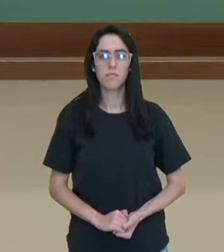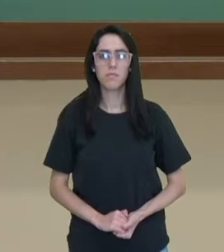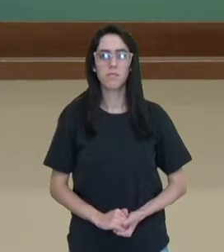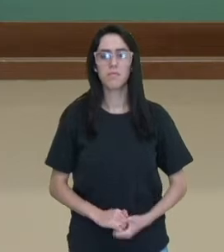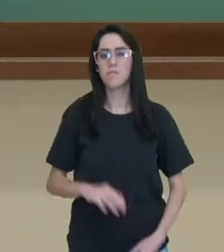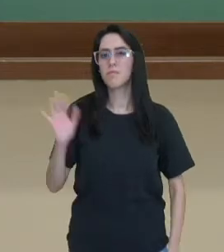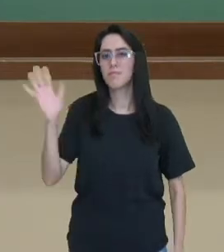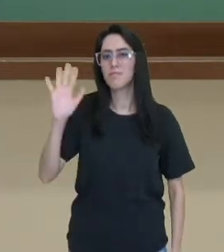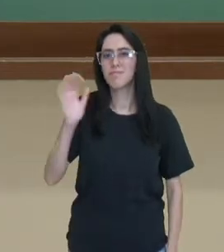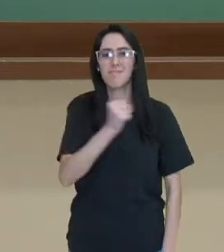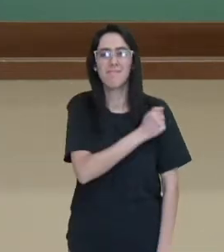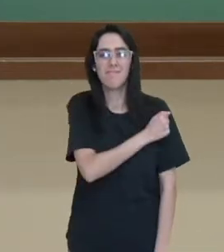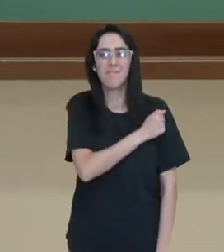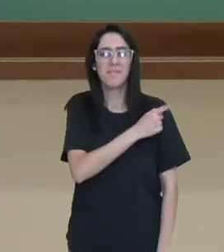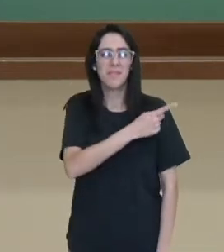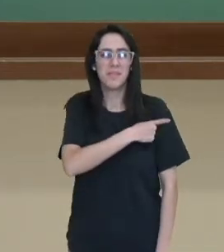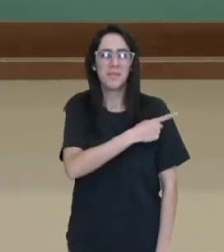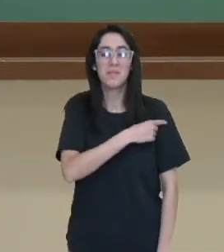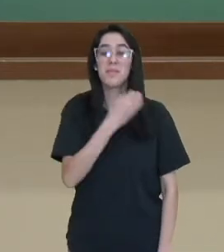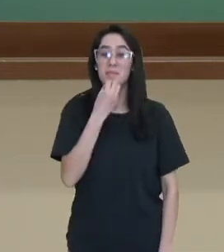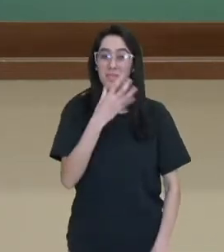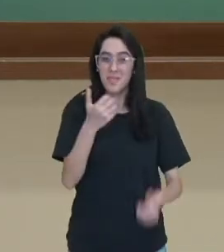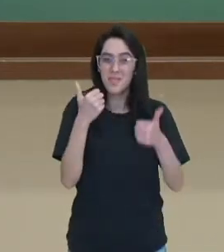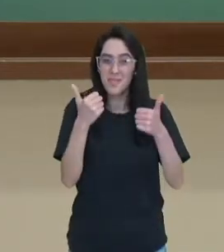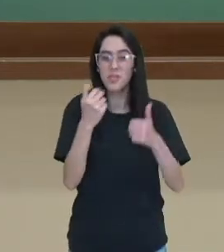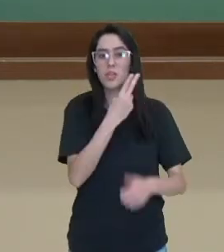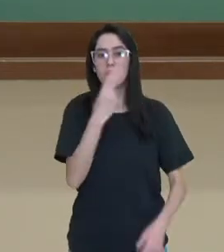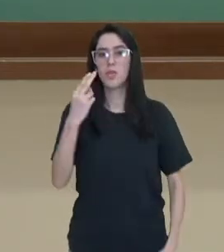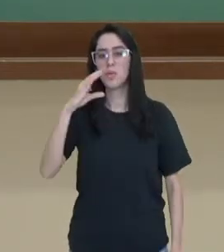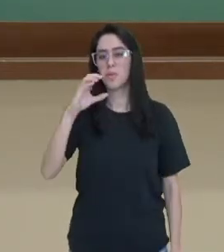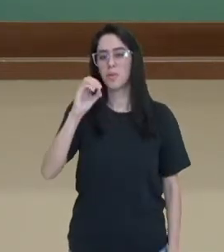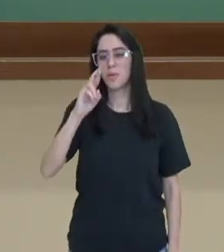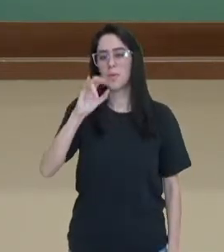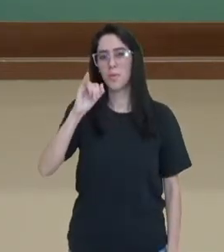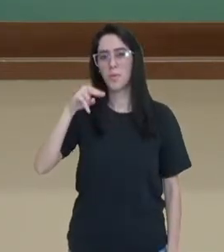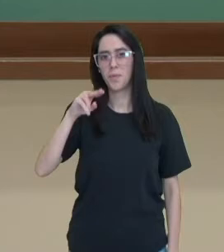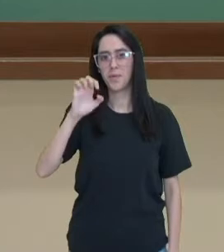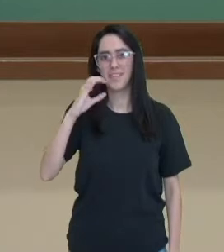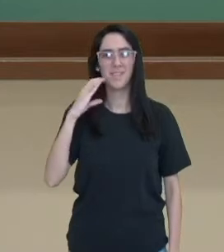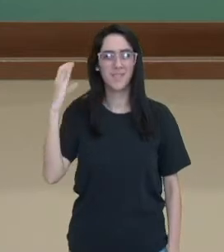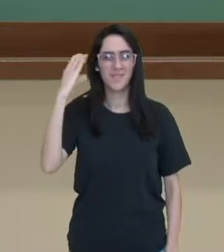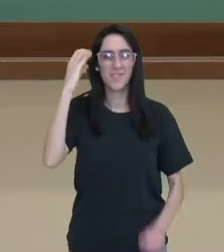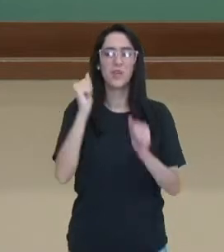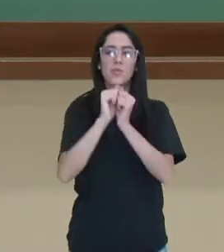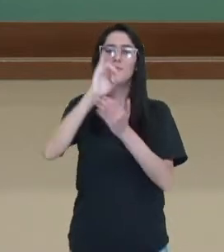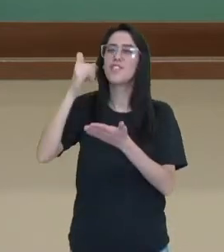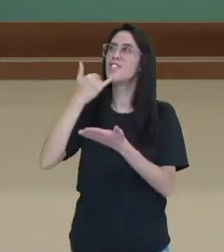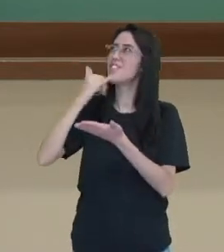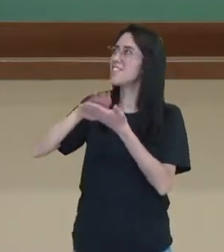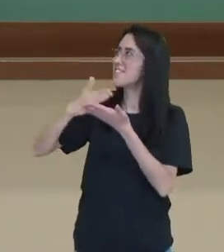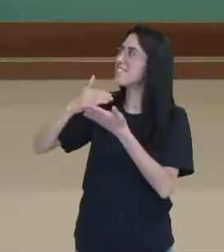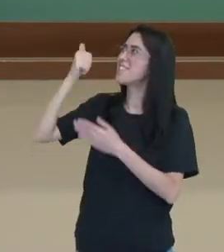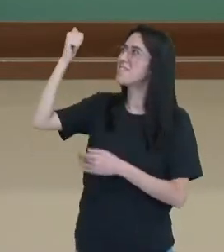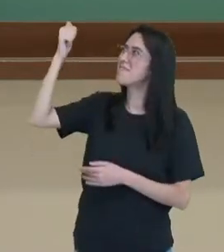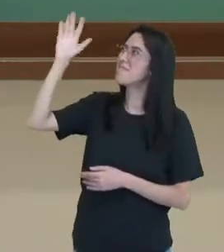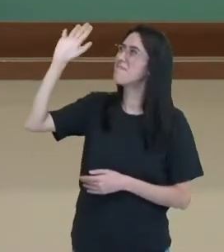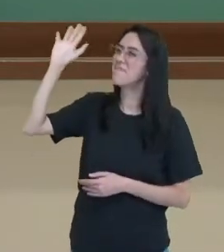Olá, estudantes da primeira série, tudo bem com vocês? Eu sou a professora Corine, hoje nós estamos com a Jéssica.